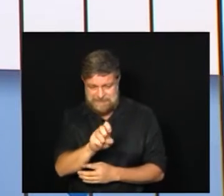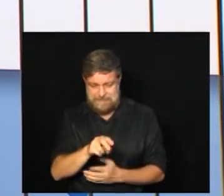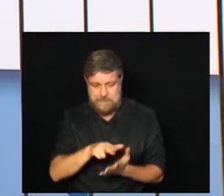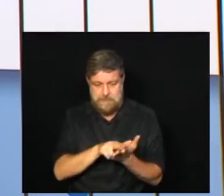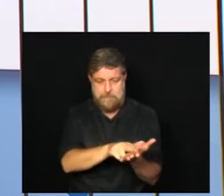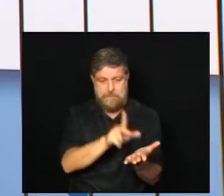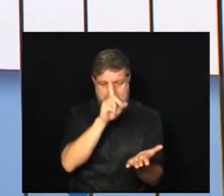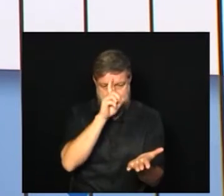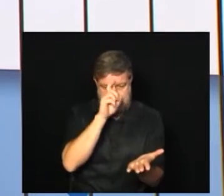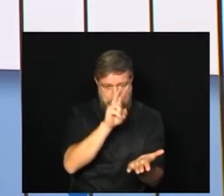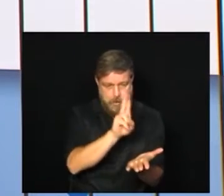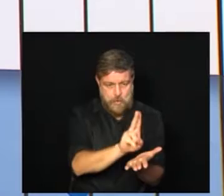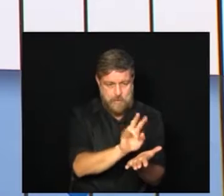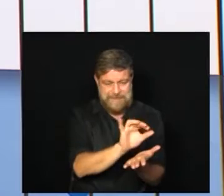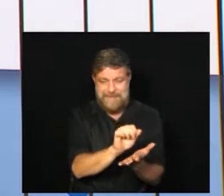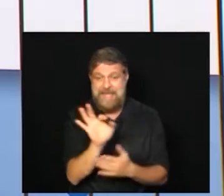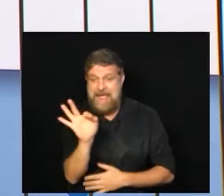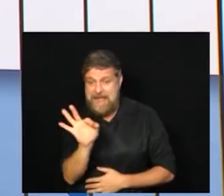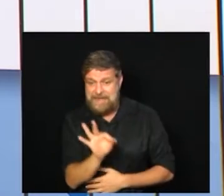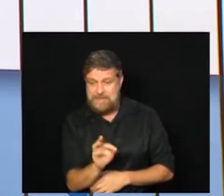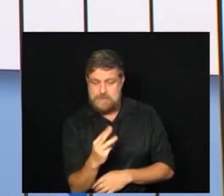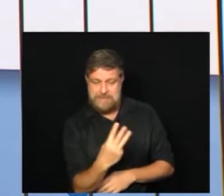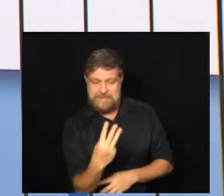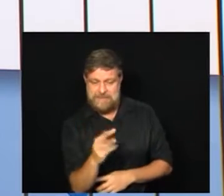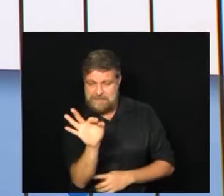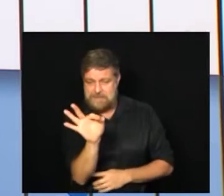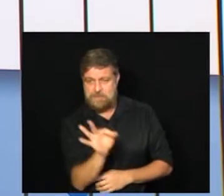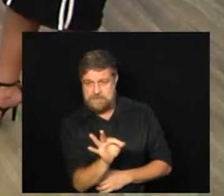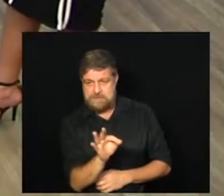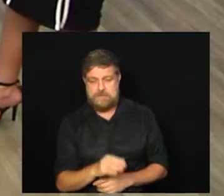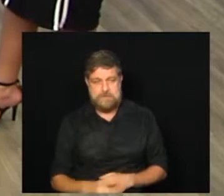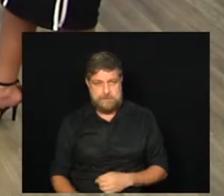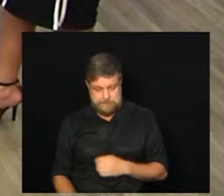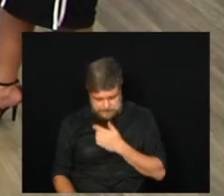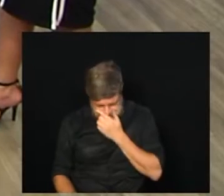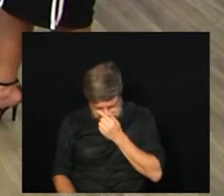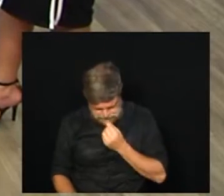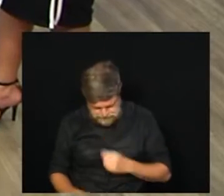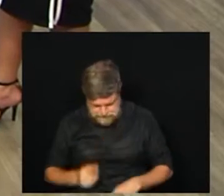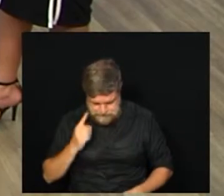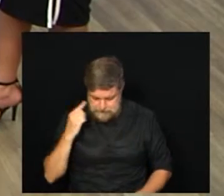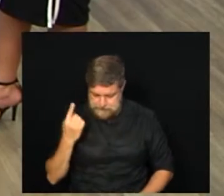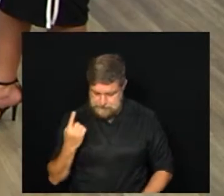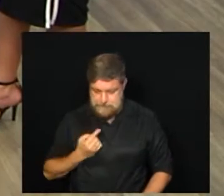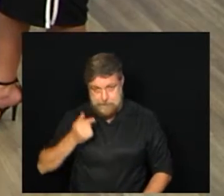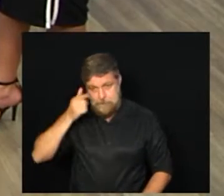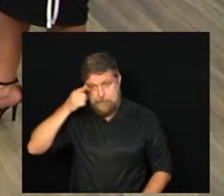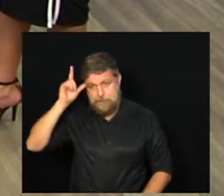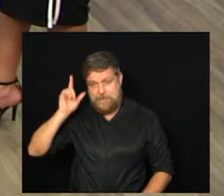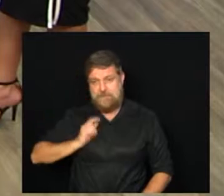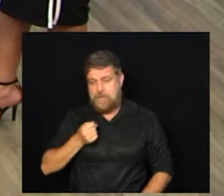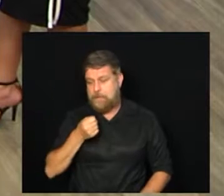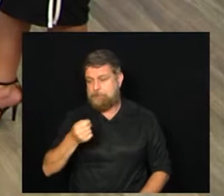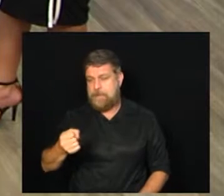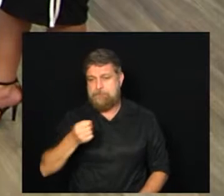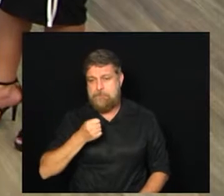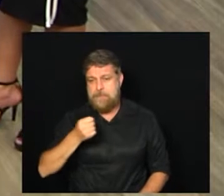UTIs, que é uma taxa de ocupação de 33%. Agora, Mirna Abreu, ontem foi dia da coletiva do